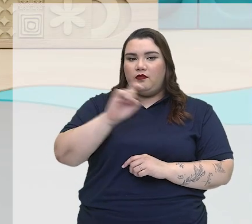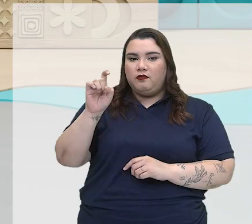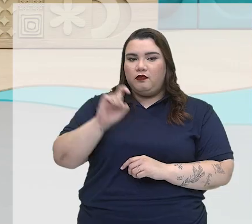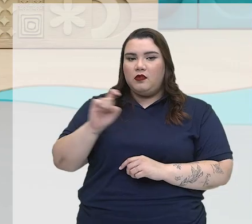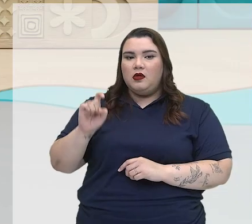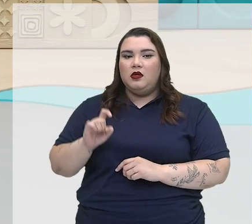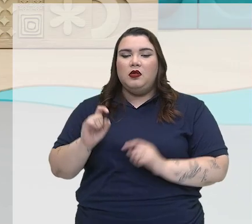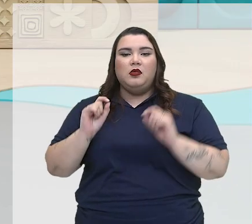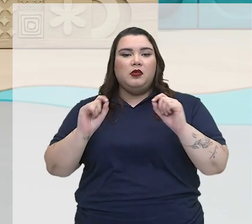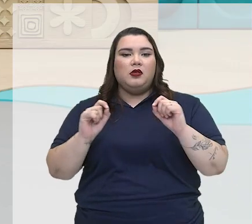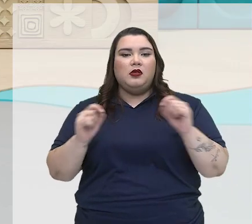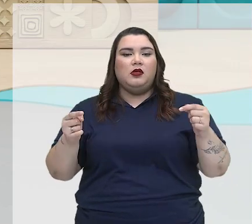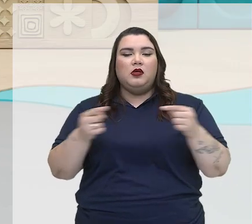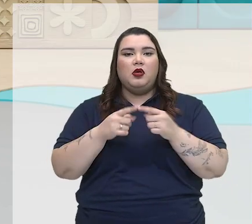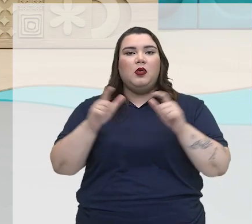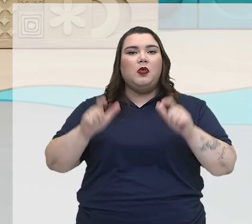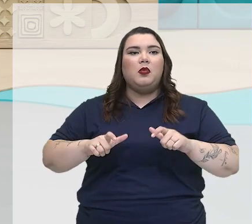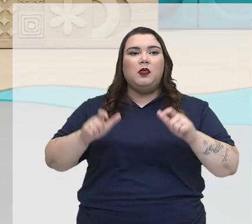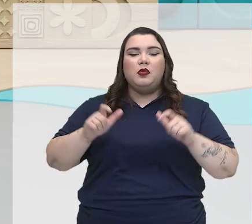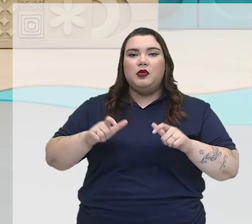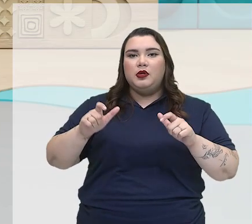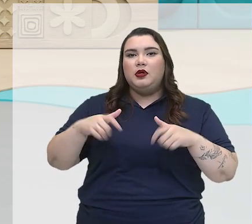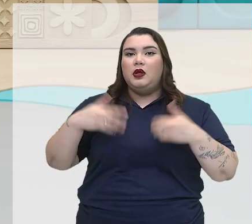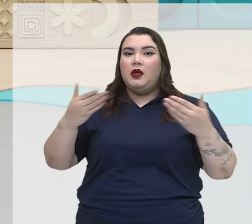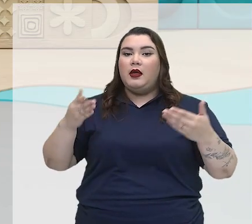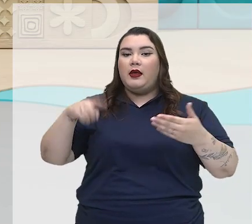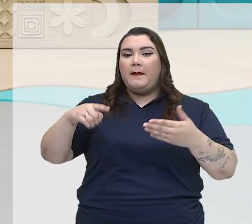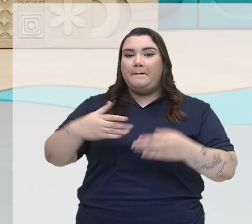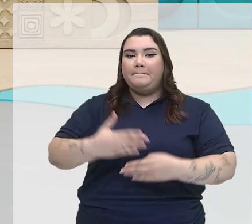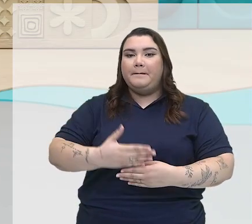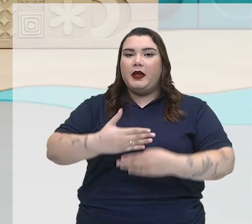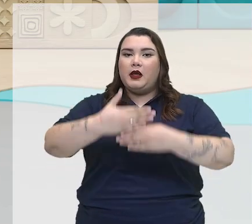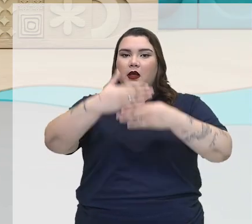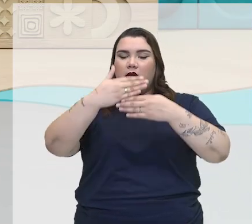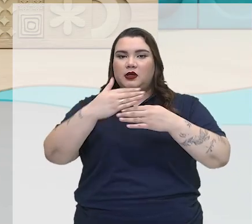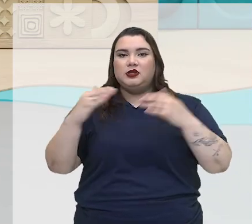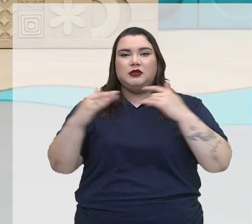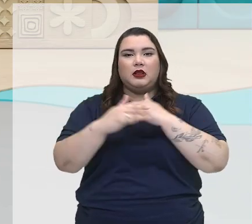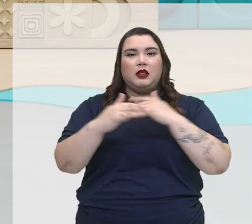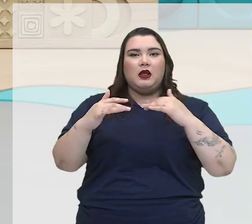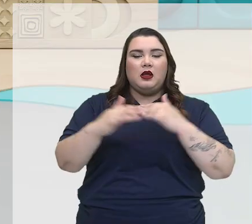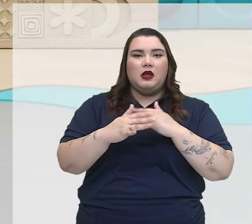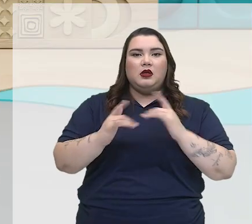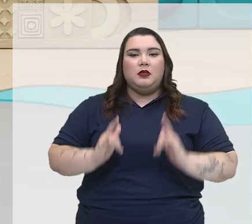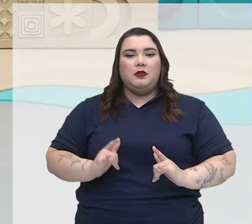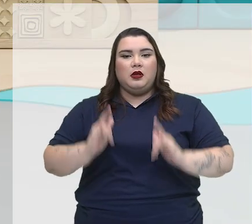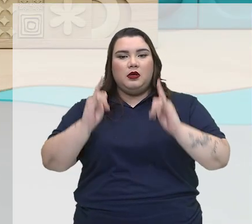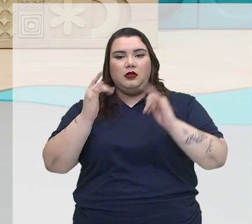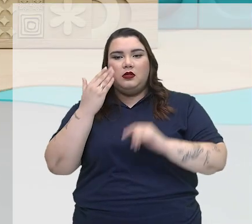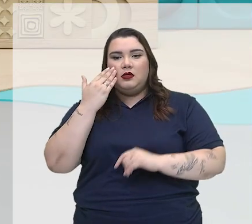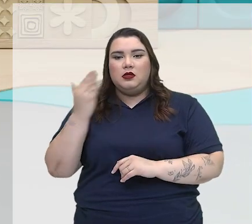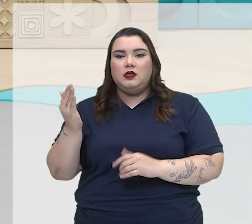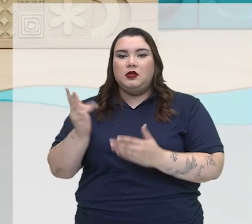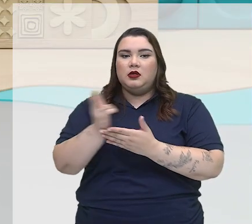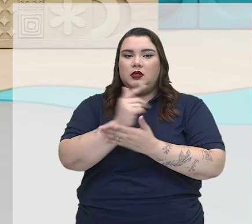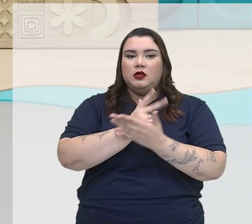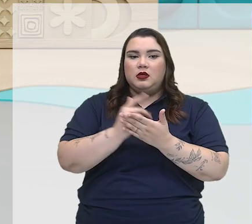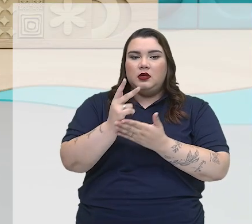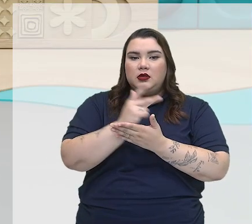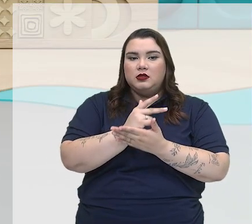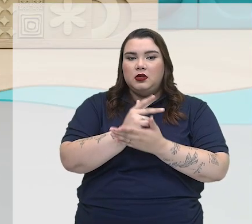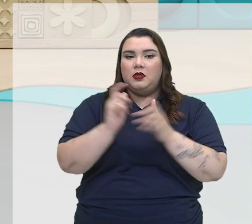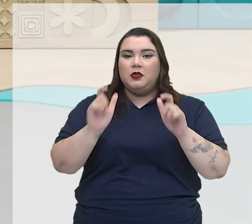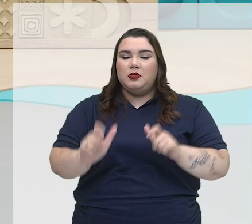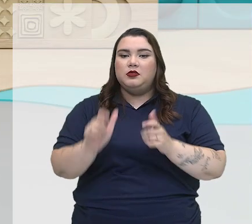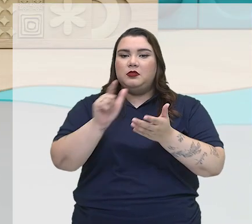grafite. O que é o grafite? Onde é que ele é pintado? É na parede, no muro das cidades, no prédio. Aqui o desenho, qual é o suporte